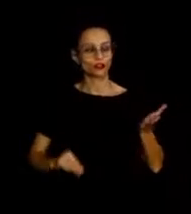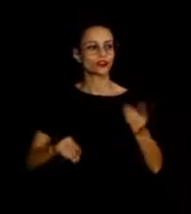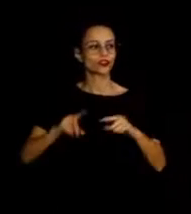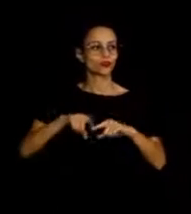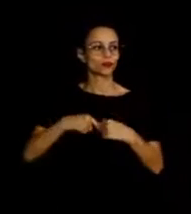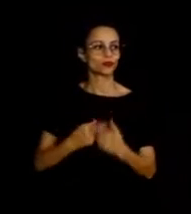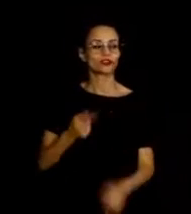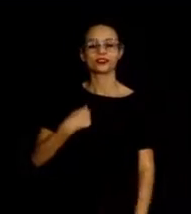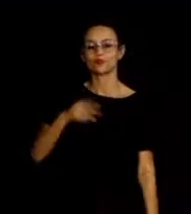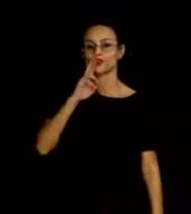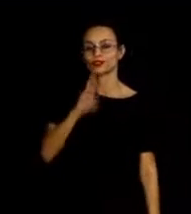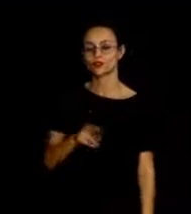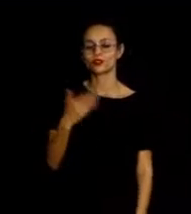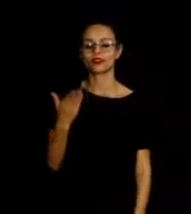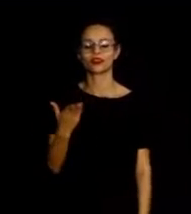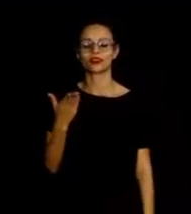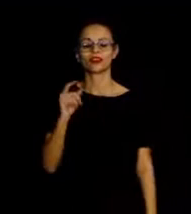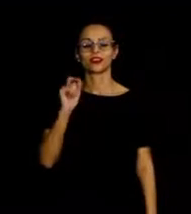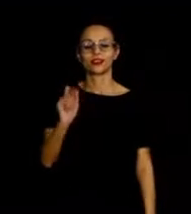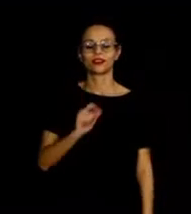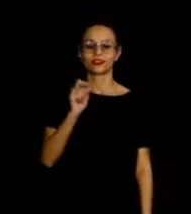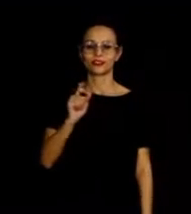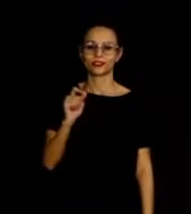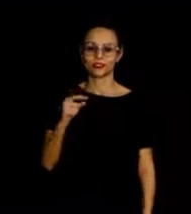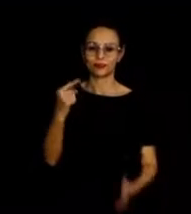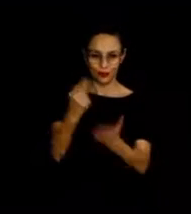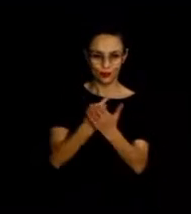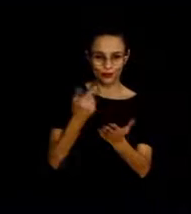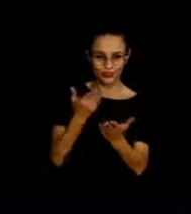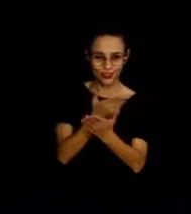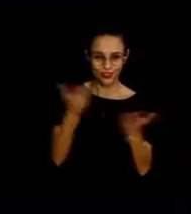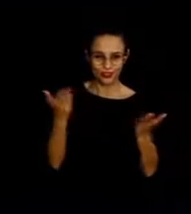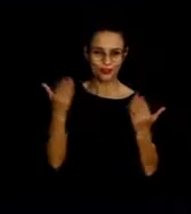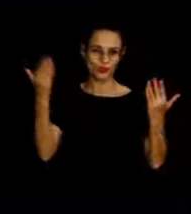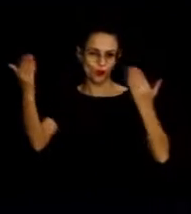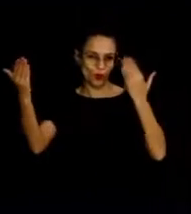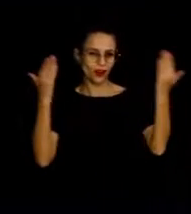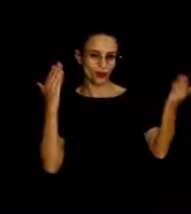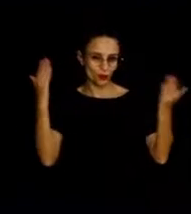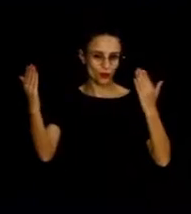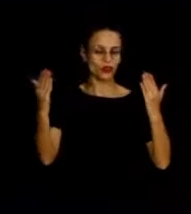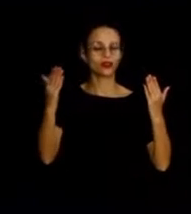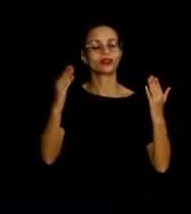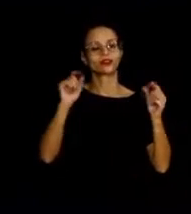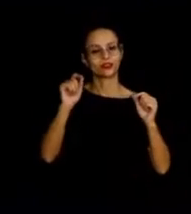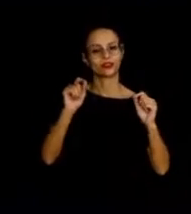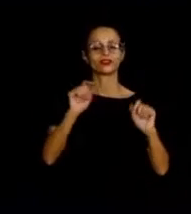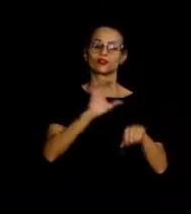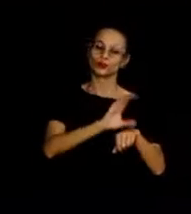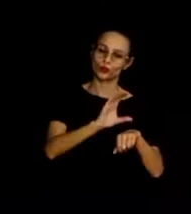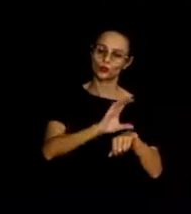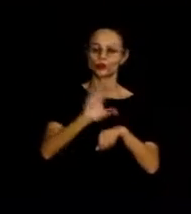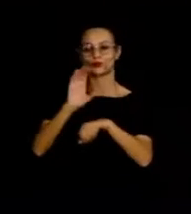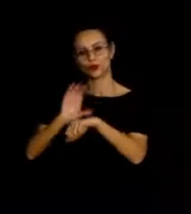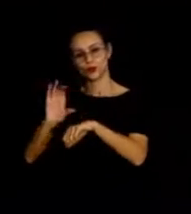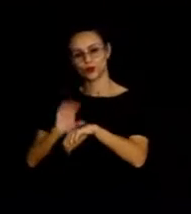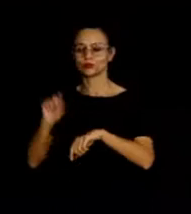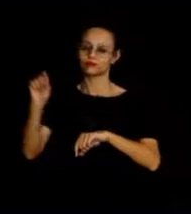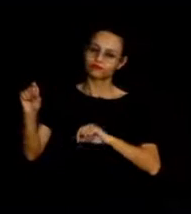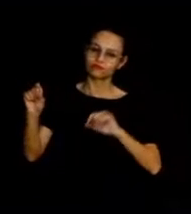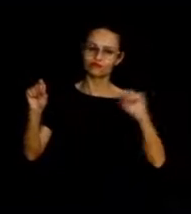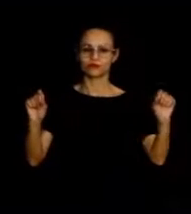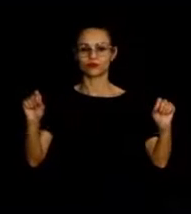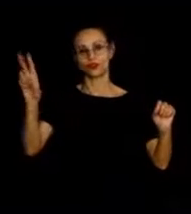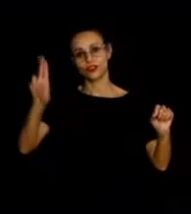responder uma parte pelo menos né dá daquela pergunta do paralelo entre entre cursos e